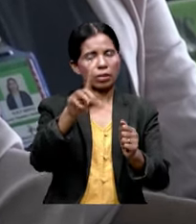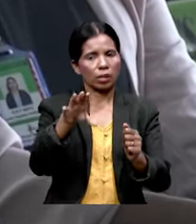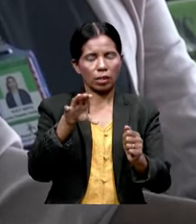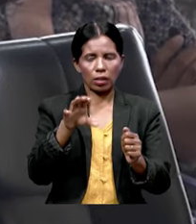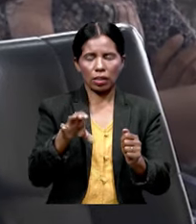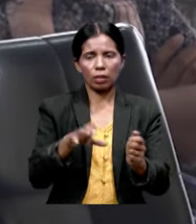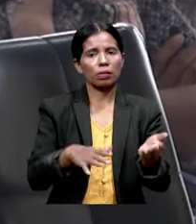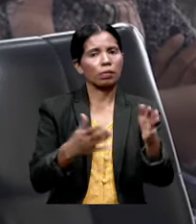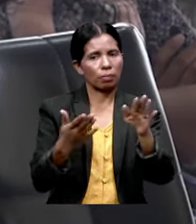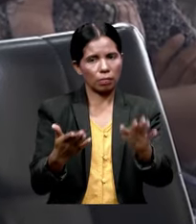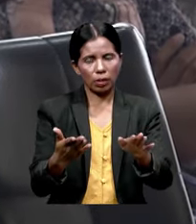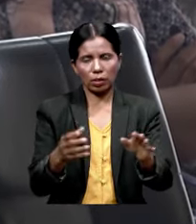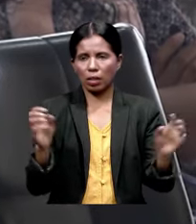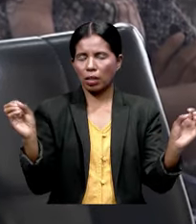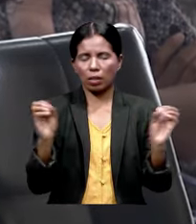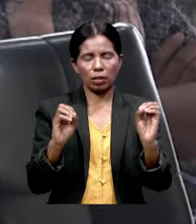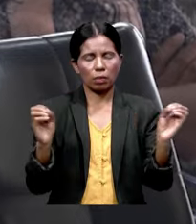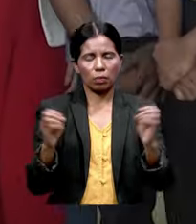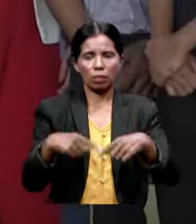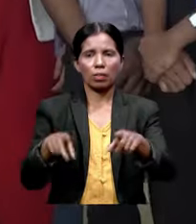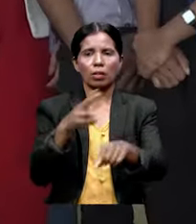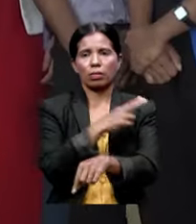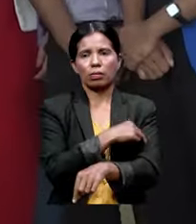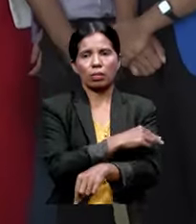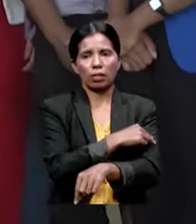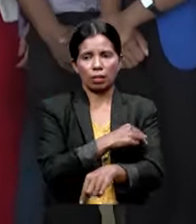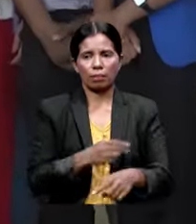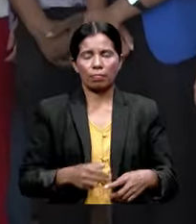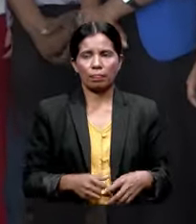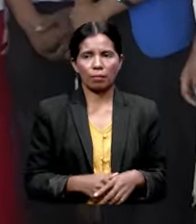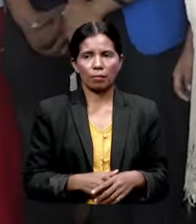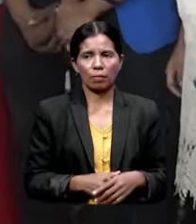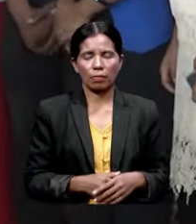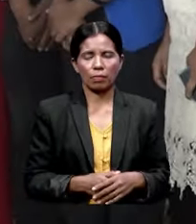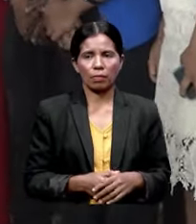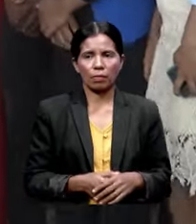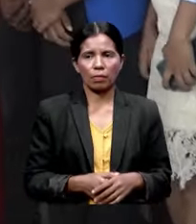konona vida tamba la kohi alo tratamento. Santina de Jesus, Adérito Ximenes, GMN.